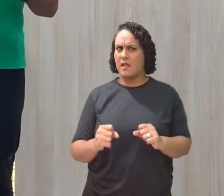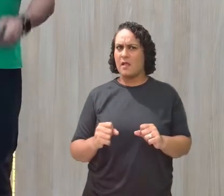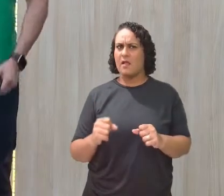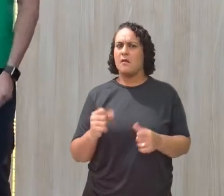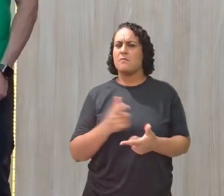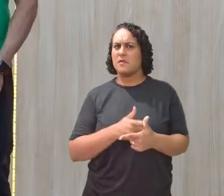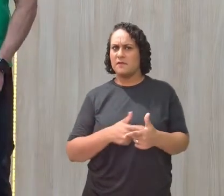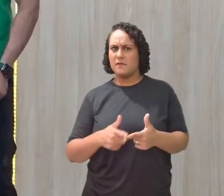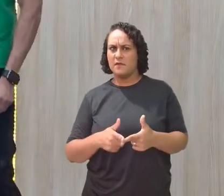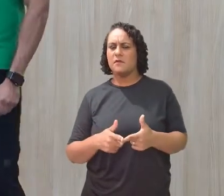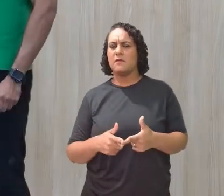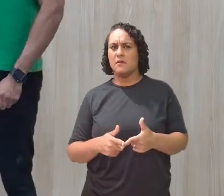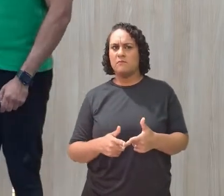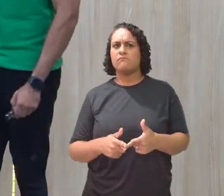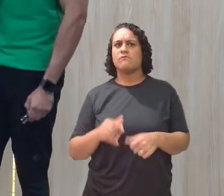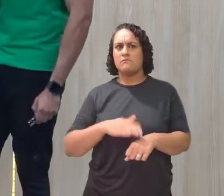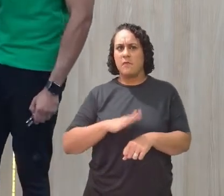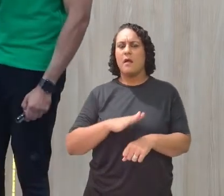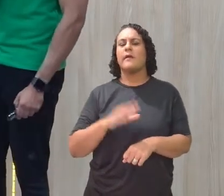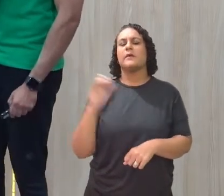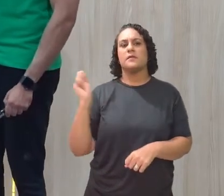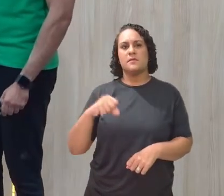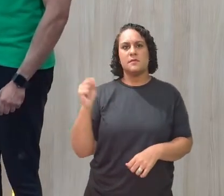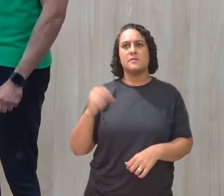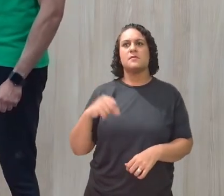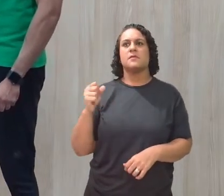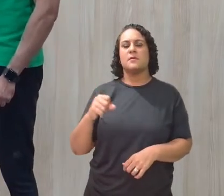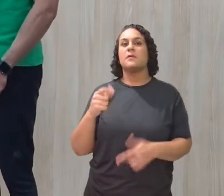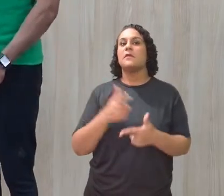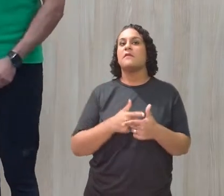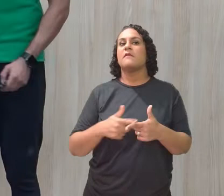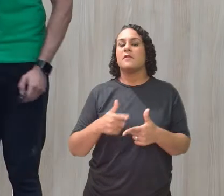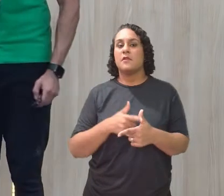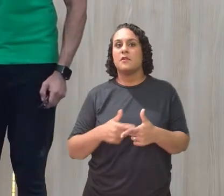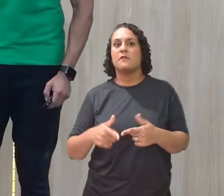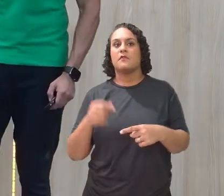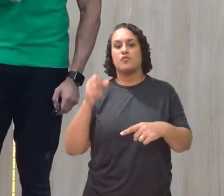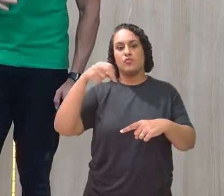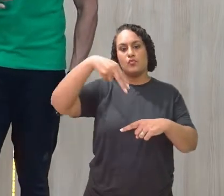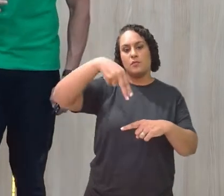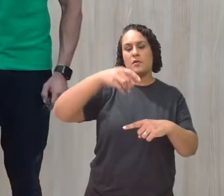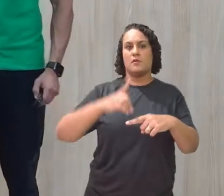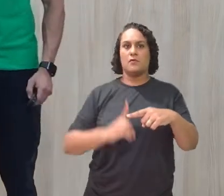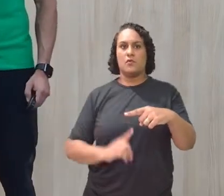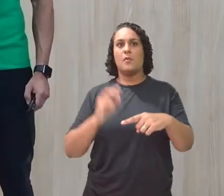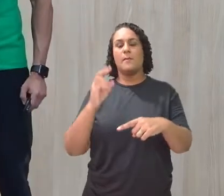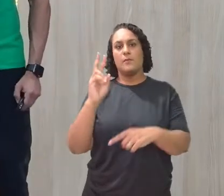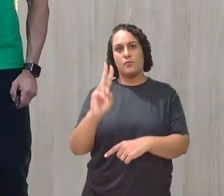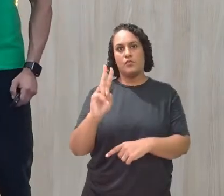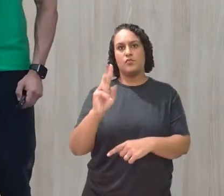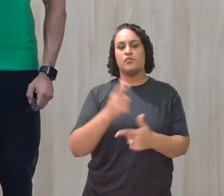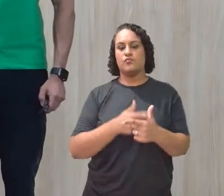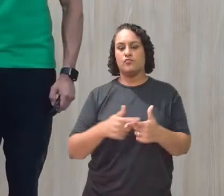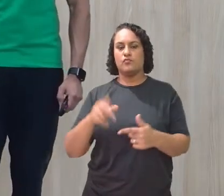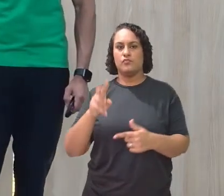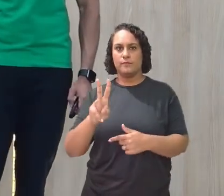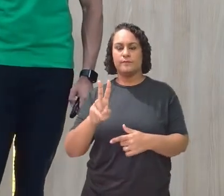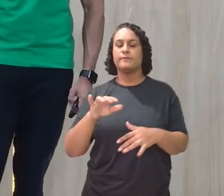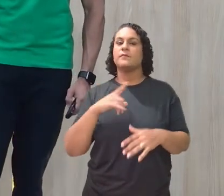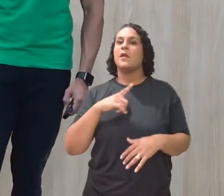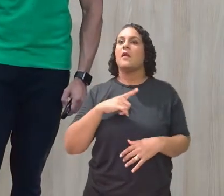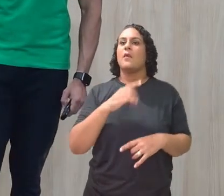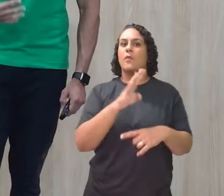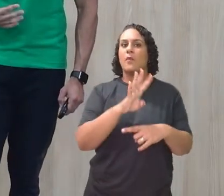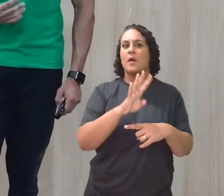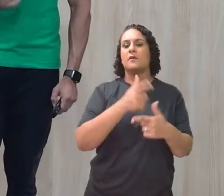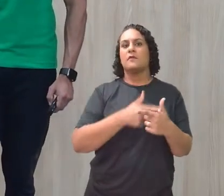e encontrar outra fração equivalente, simplificando aí, dividindo tanto o numerador quanto o denominador por 2. Então eu tenho 4